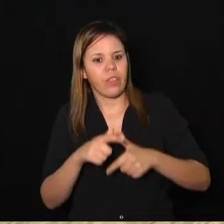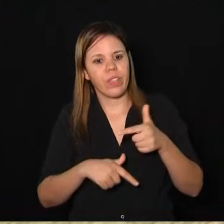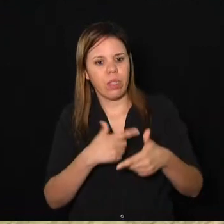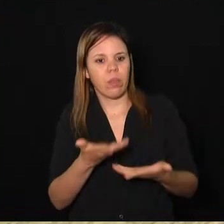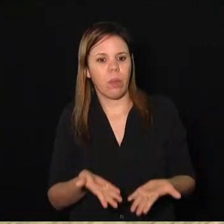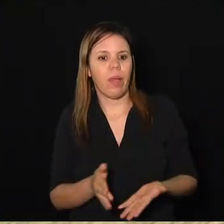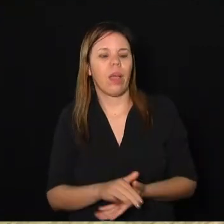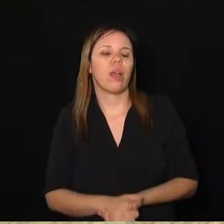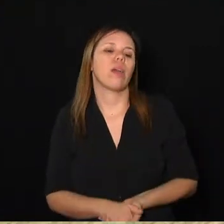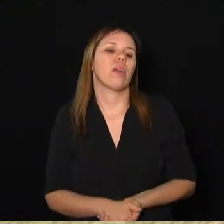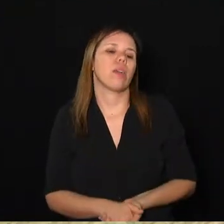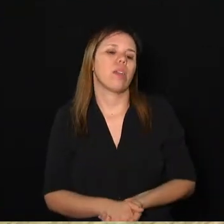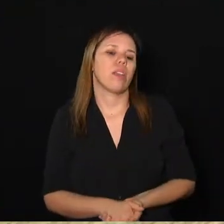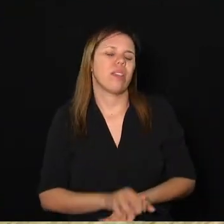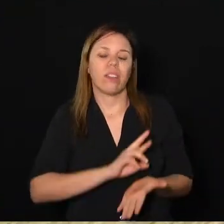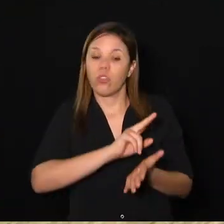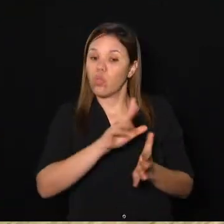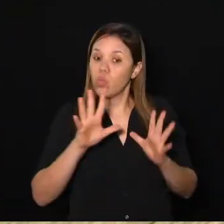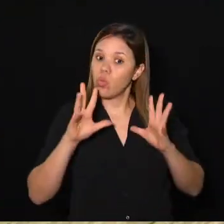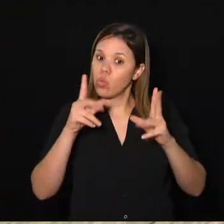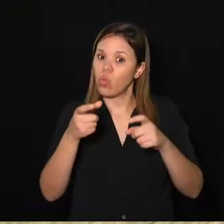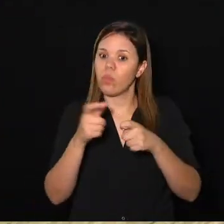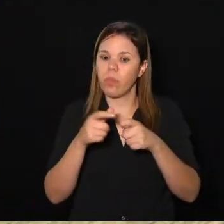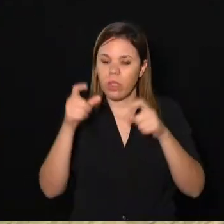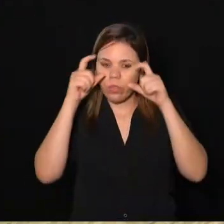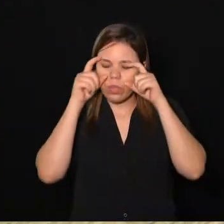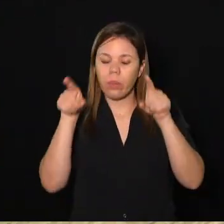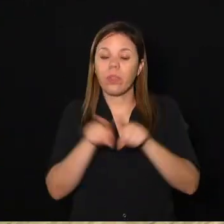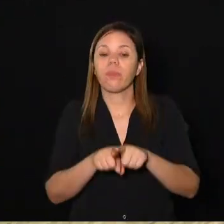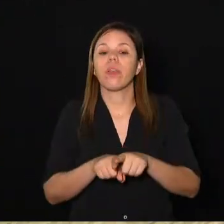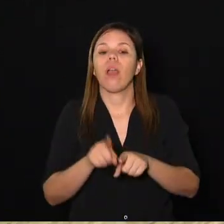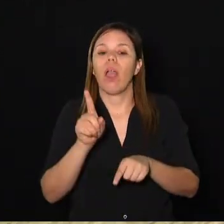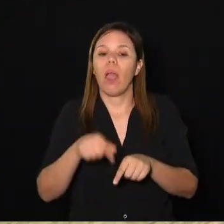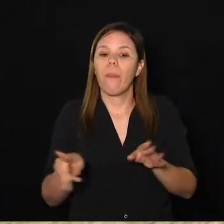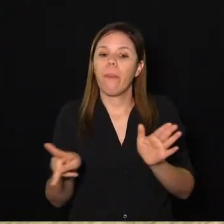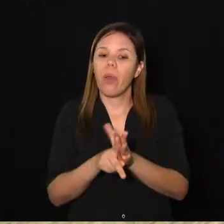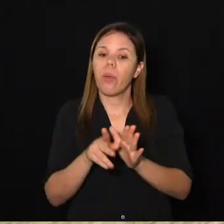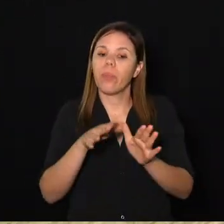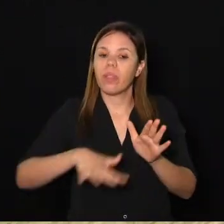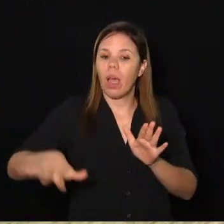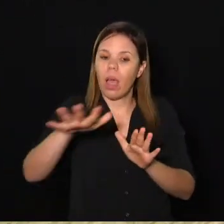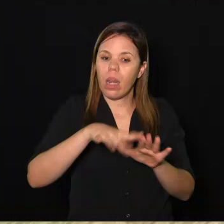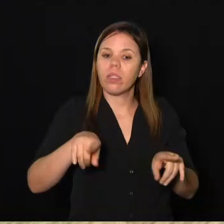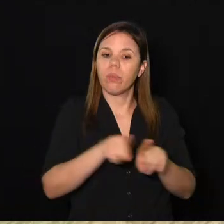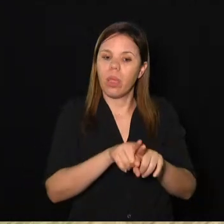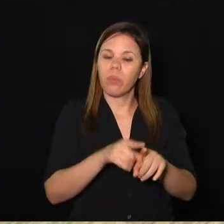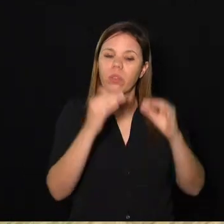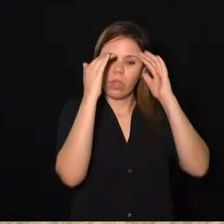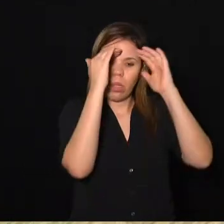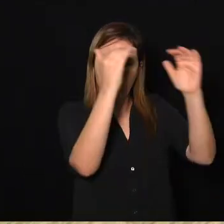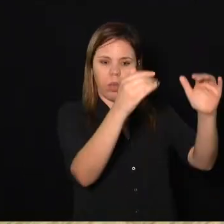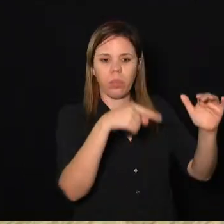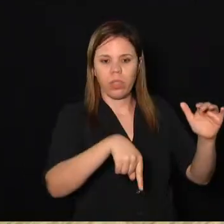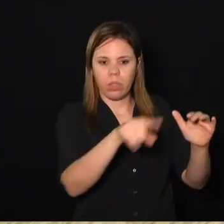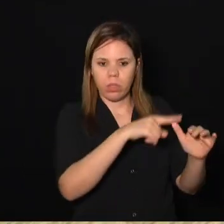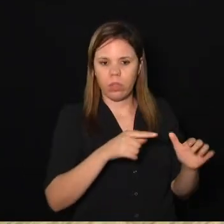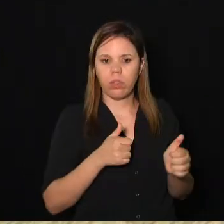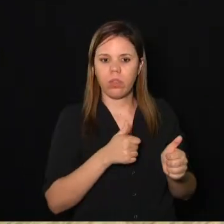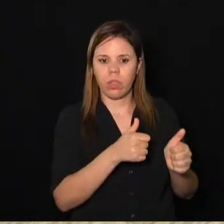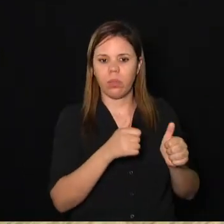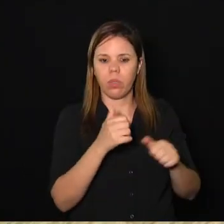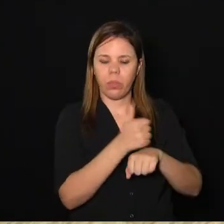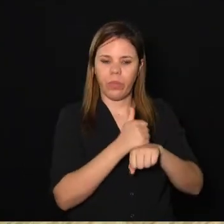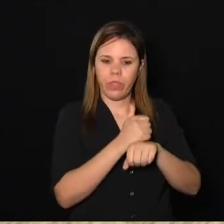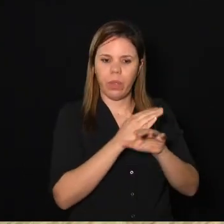trabalho e que os oftalmologistas, que são especialistas na área, também possam cumprir com aquilo que é determinado pelos seus segmentos.